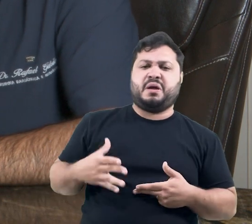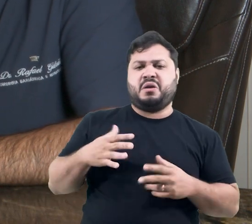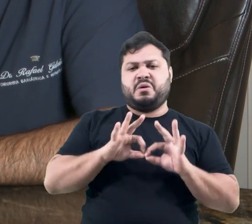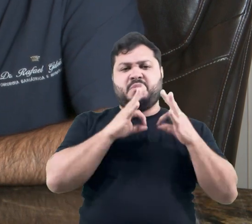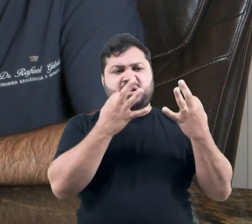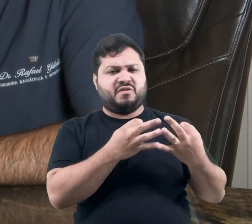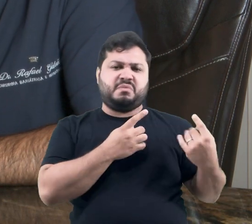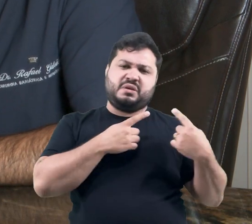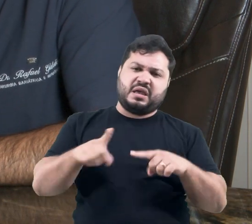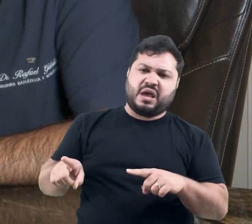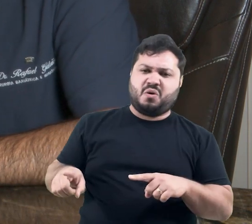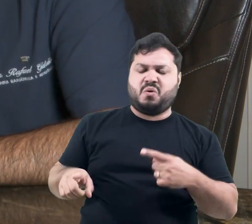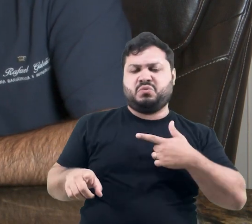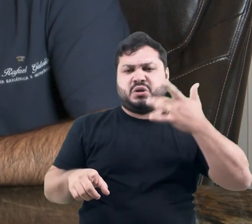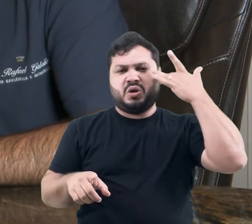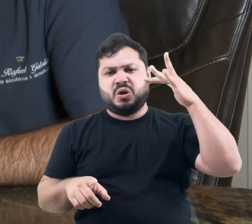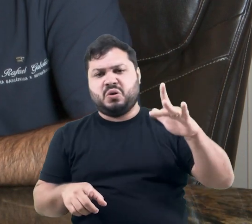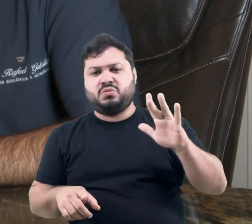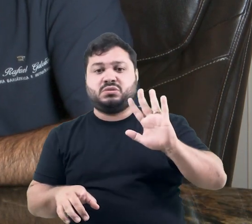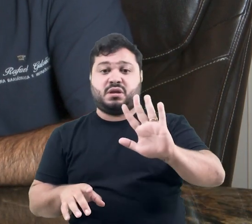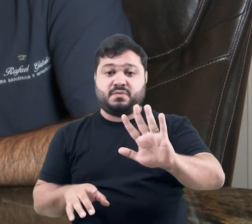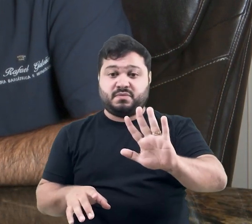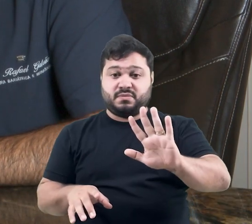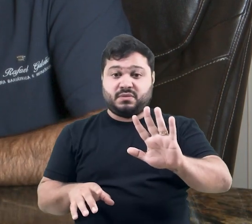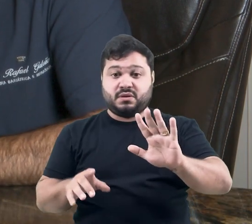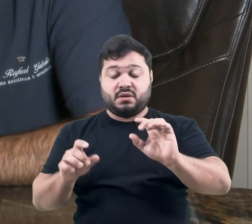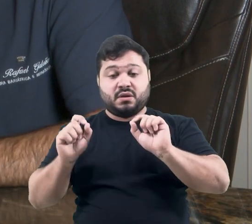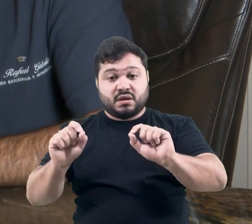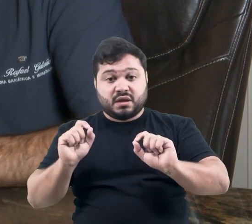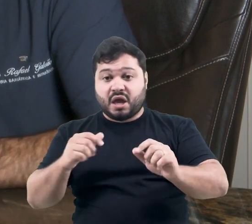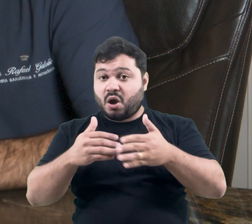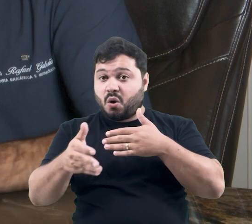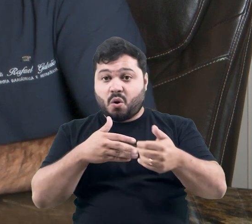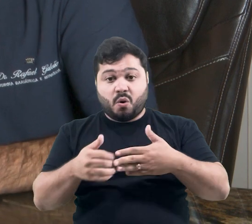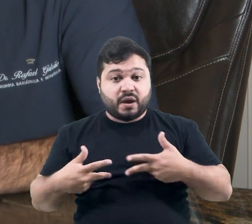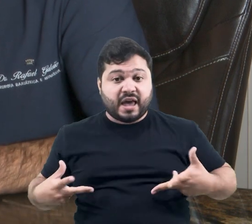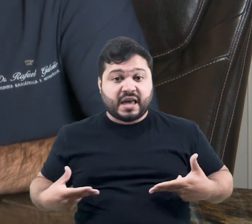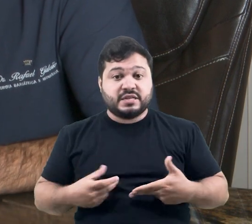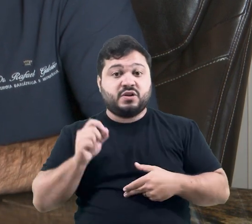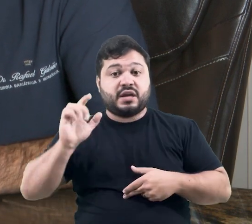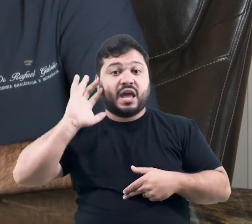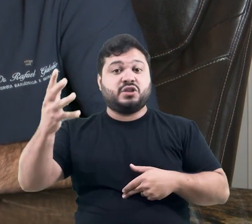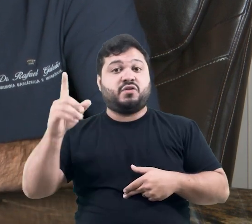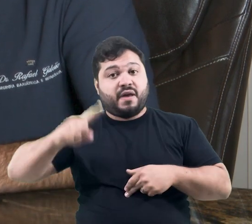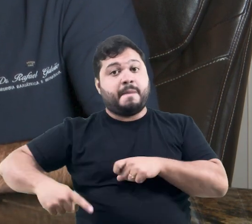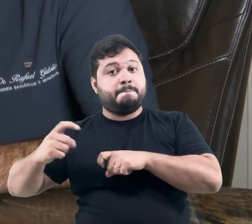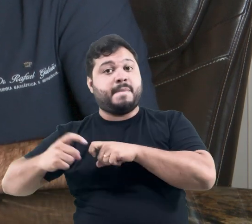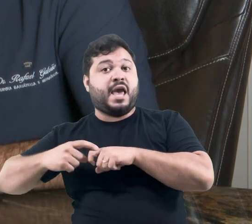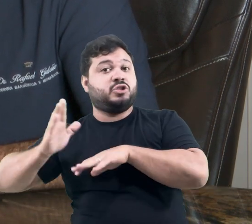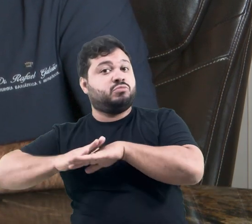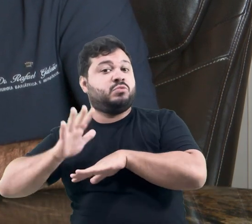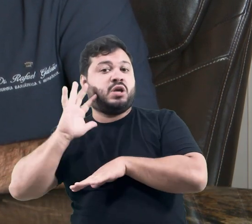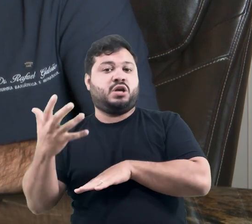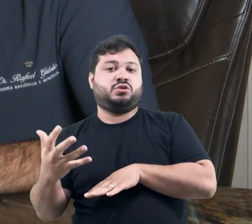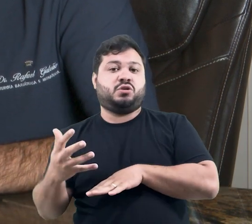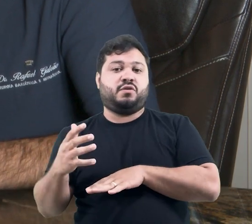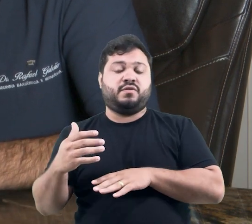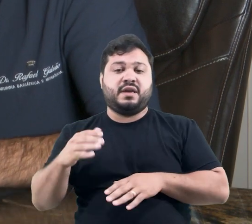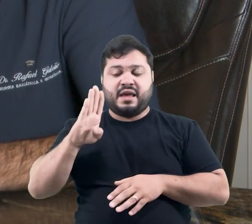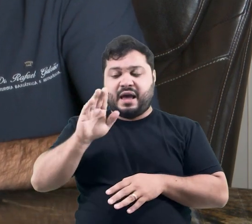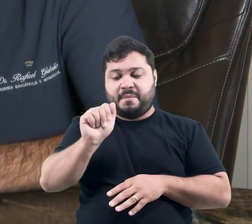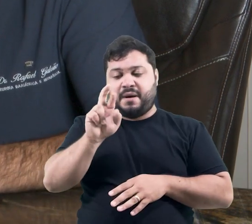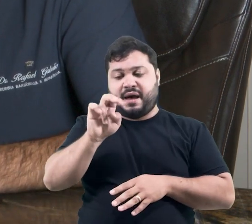opero, minha família é contra, eu não sei se eu devo. A indicação de qualquer cirurgia, ela é médica.